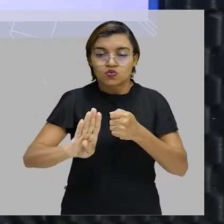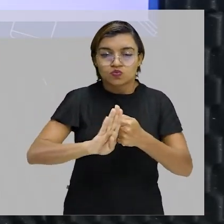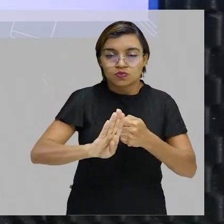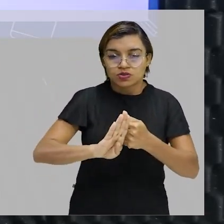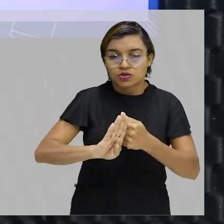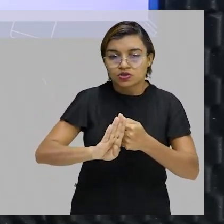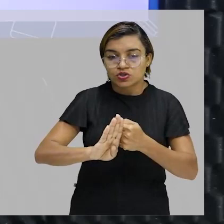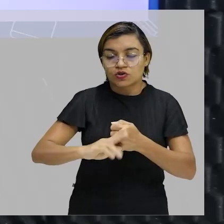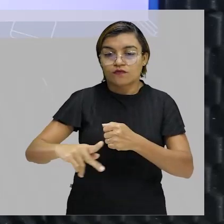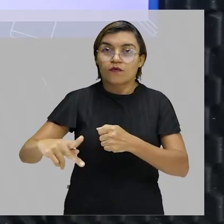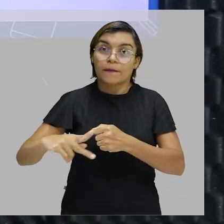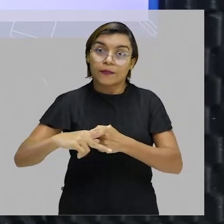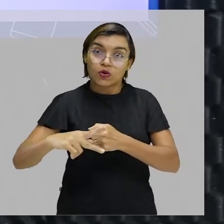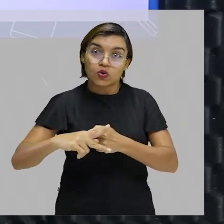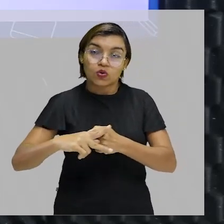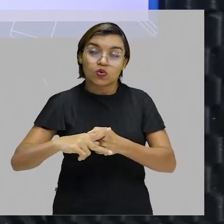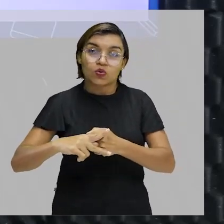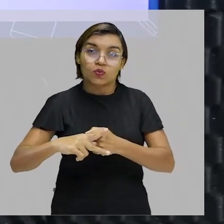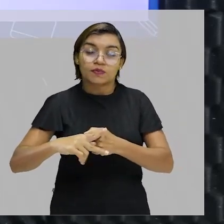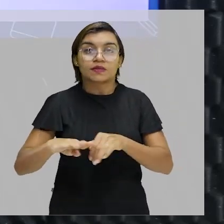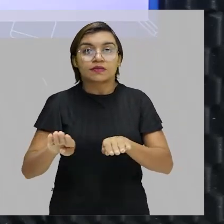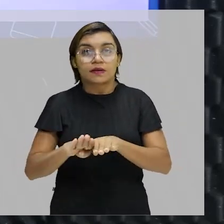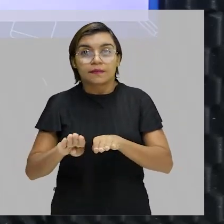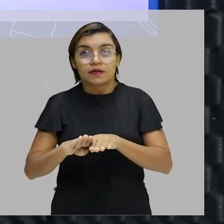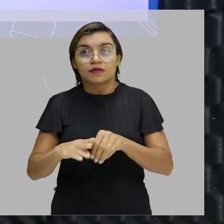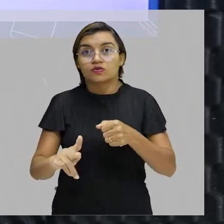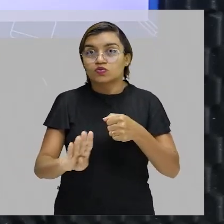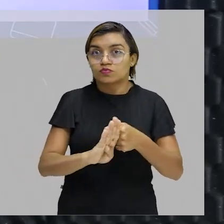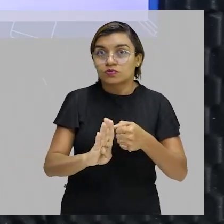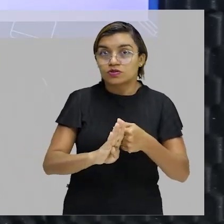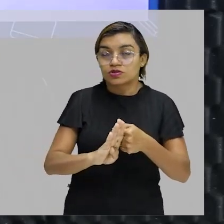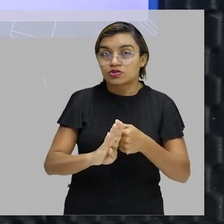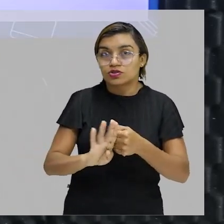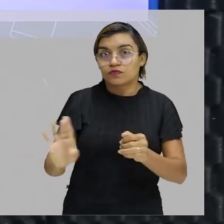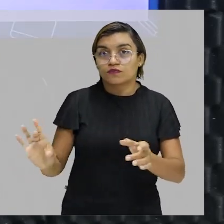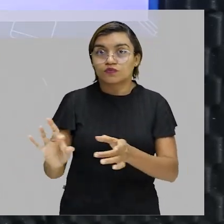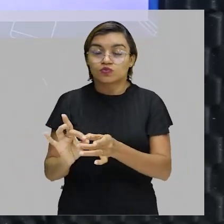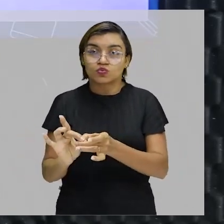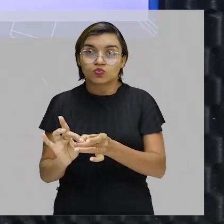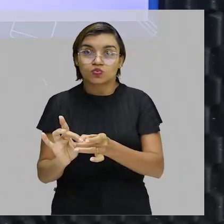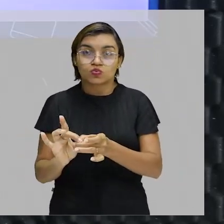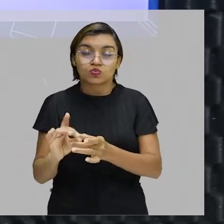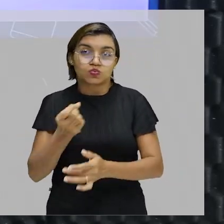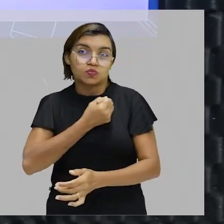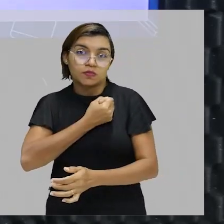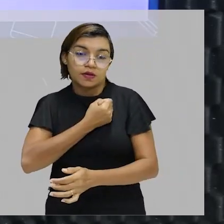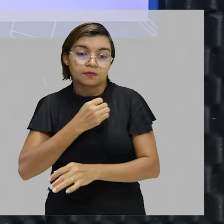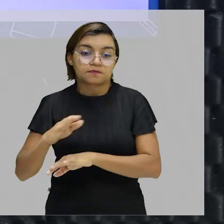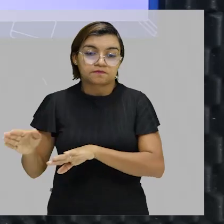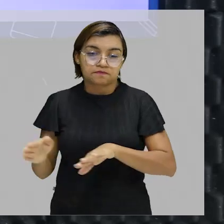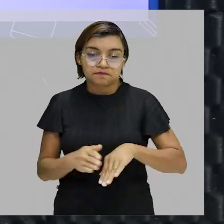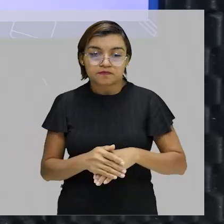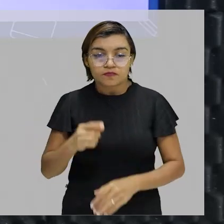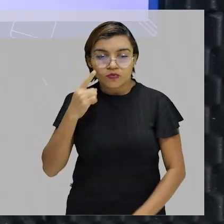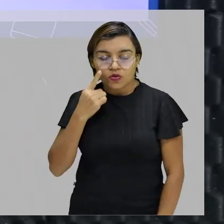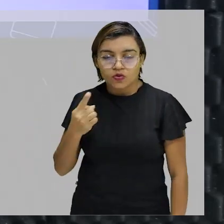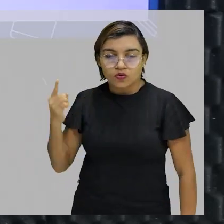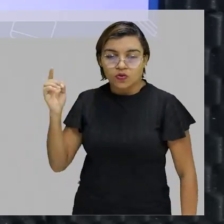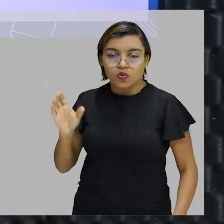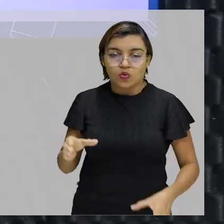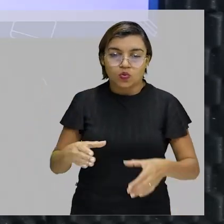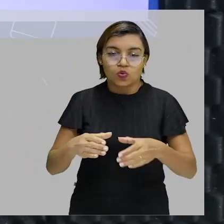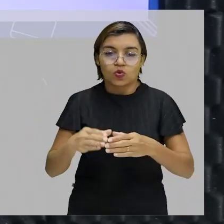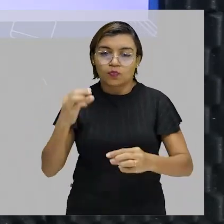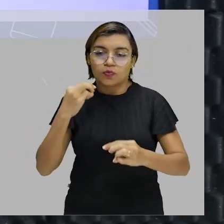e pronome, substantivo e adjetivo, tá certo? Substantivo e numeral. Olha aqui, ó. A orquestra tocou